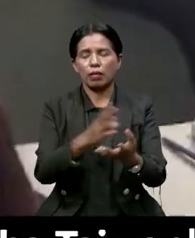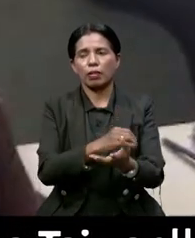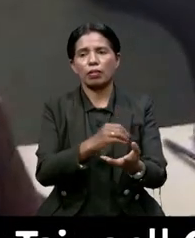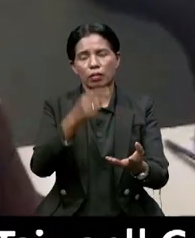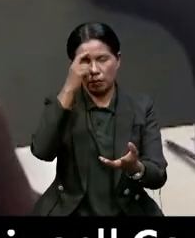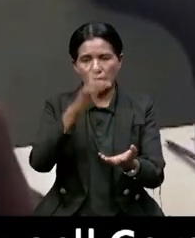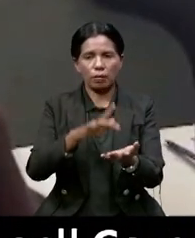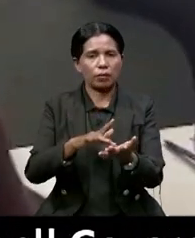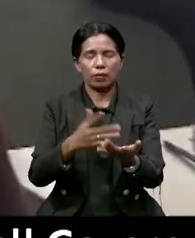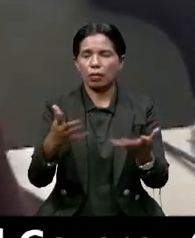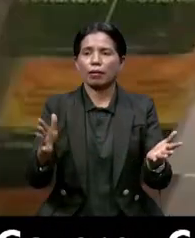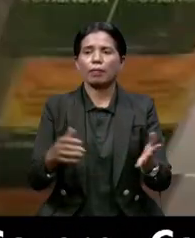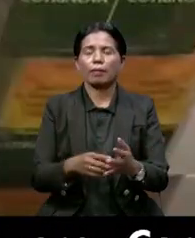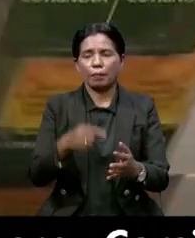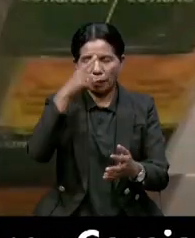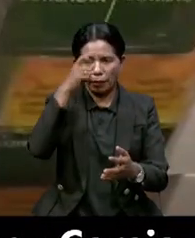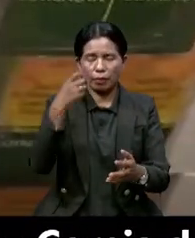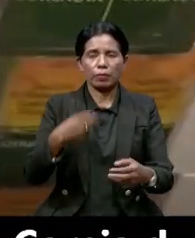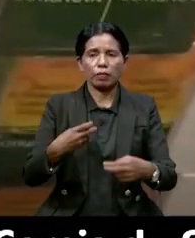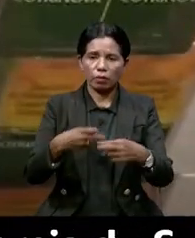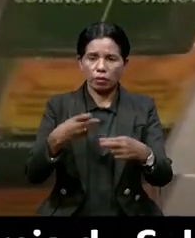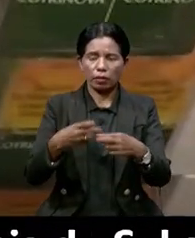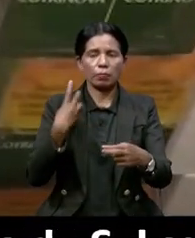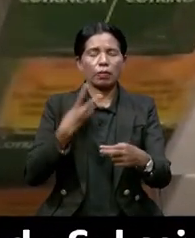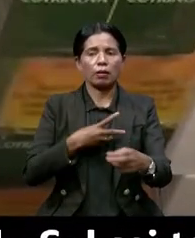quilômetros. Ali. 127. Ali é